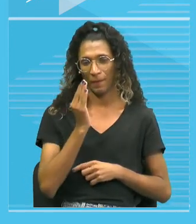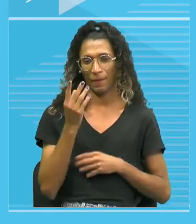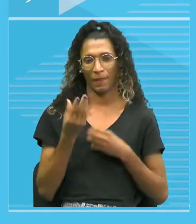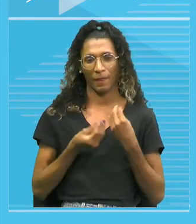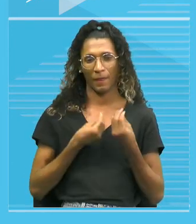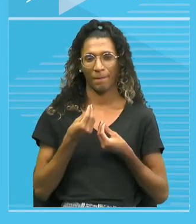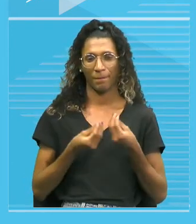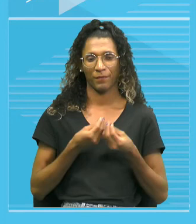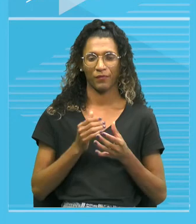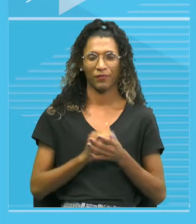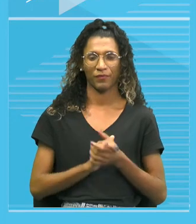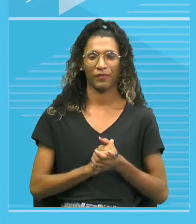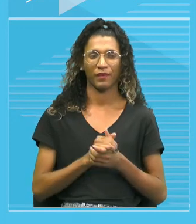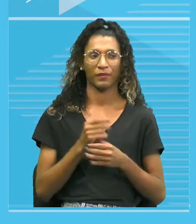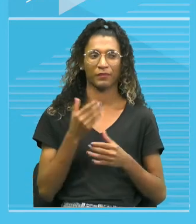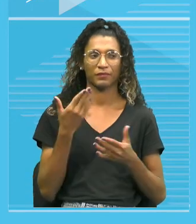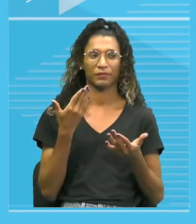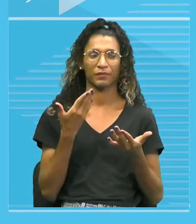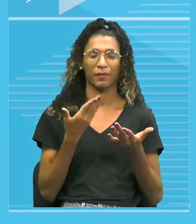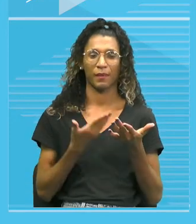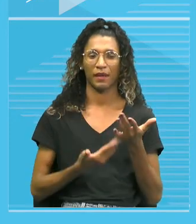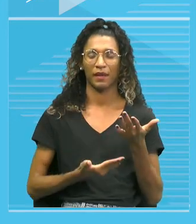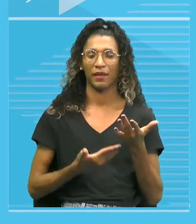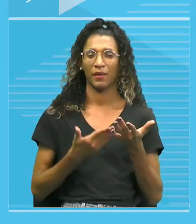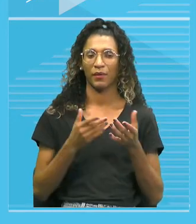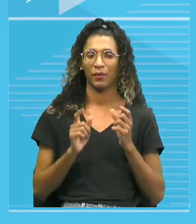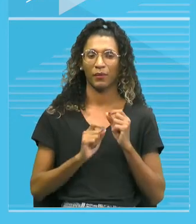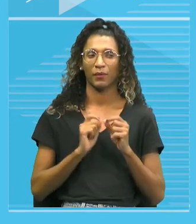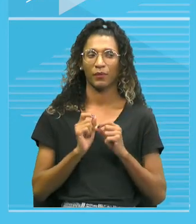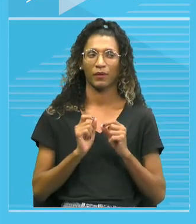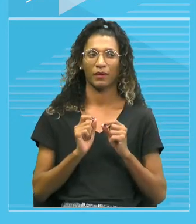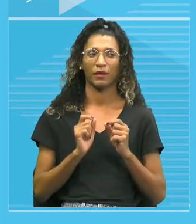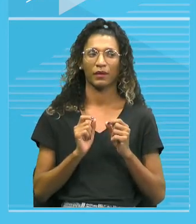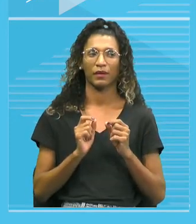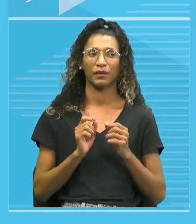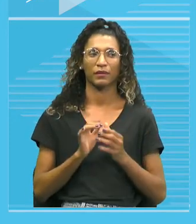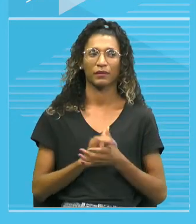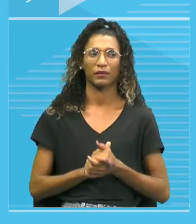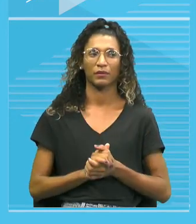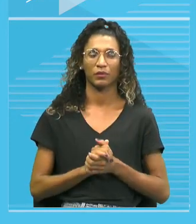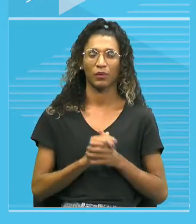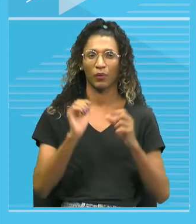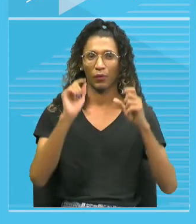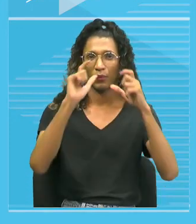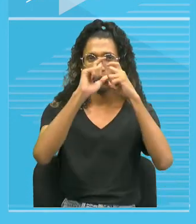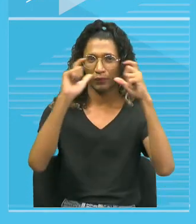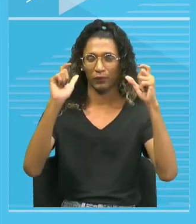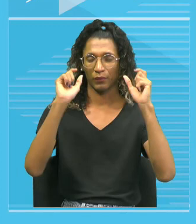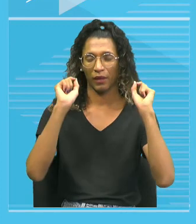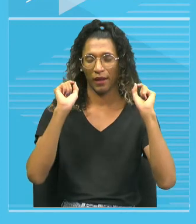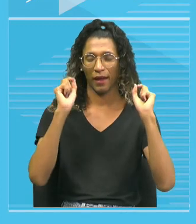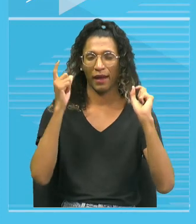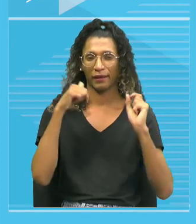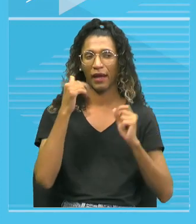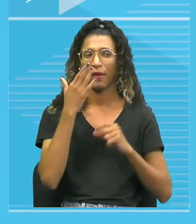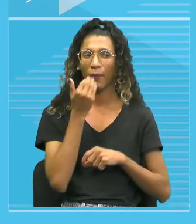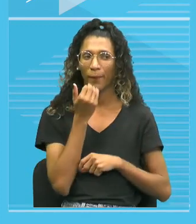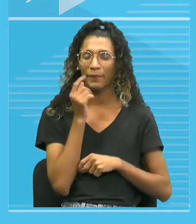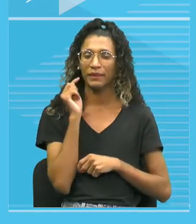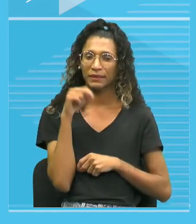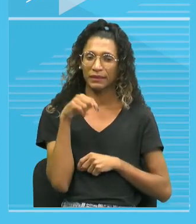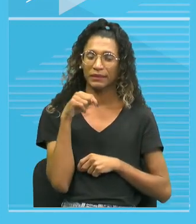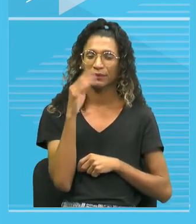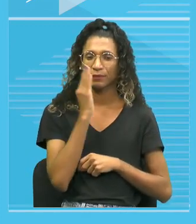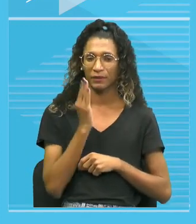não vem perdendo, perdeu o título de um dos países cuja refeição ela é